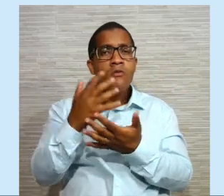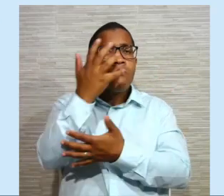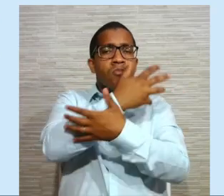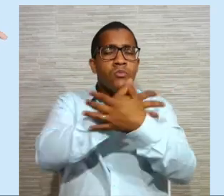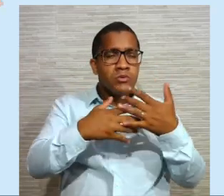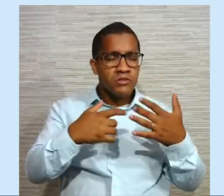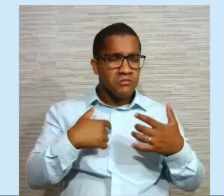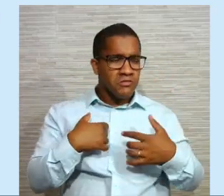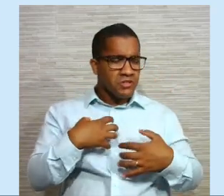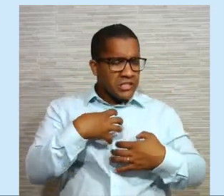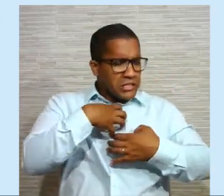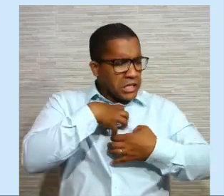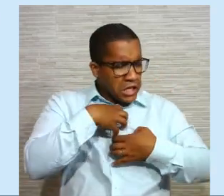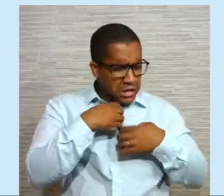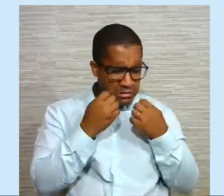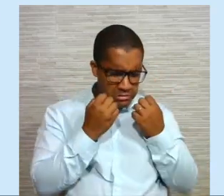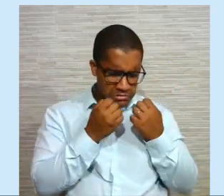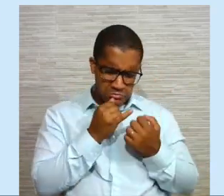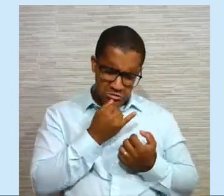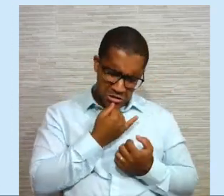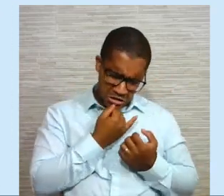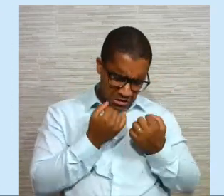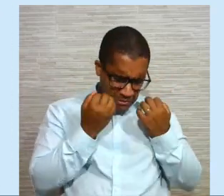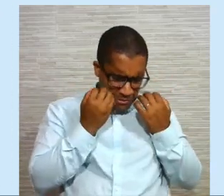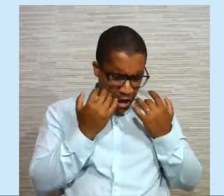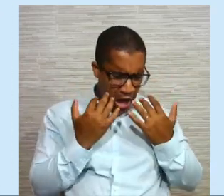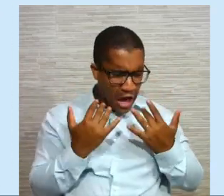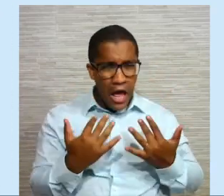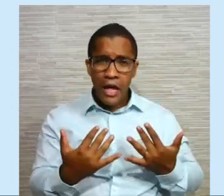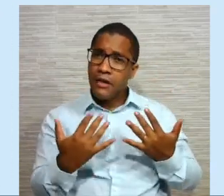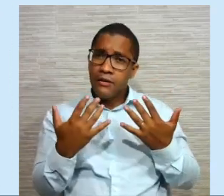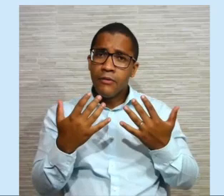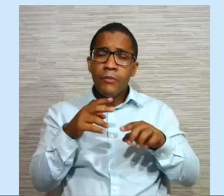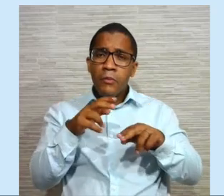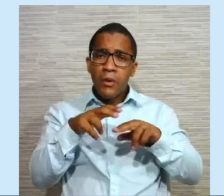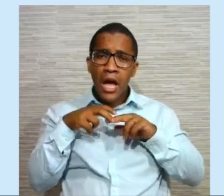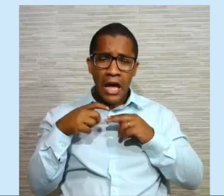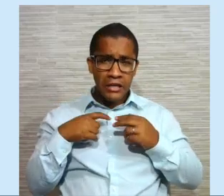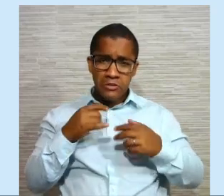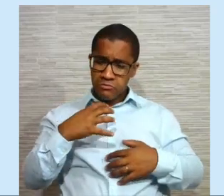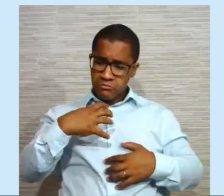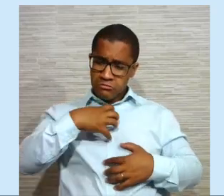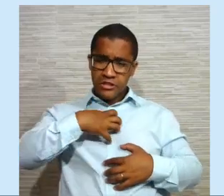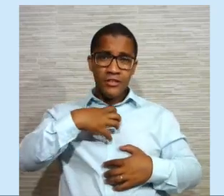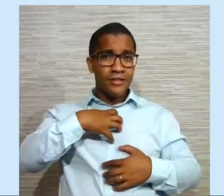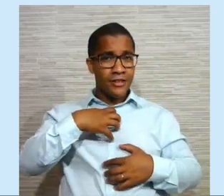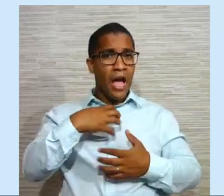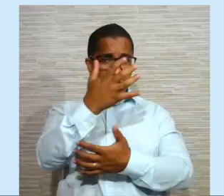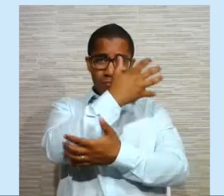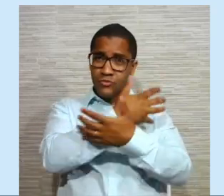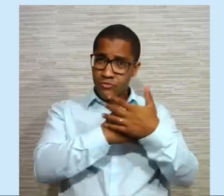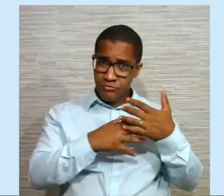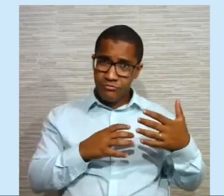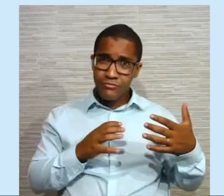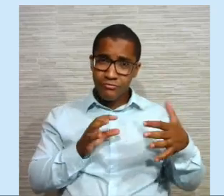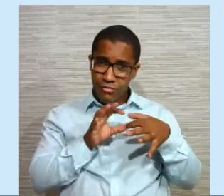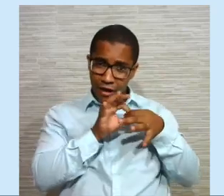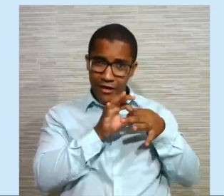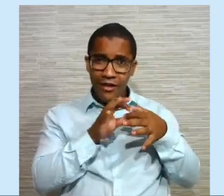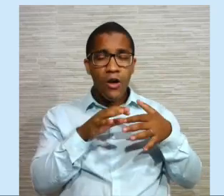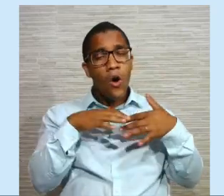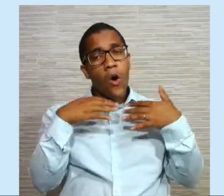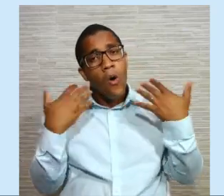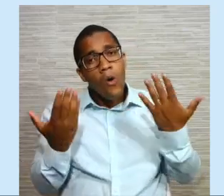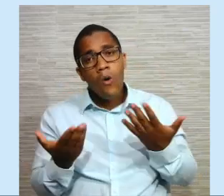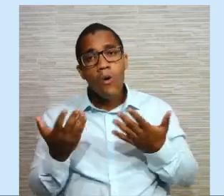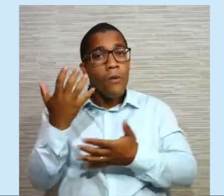para chorar, Porque às vezes a pessoa está triste, eu vou botar essa música porque eu estou triste. Ou a música também ela vai ter aquele sentido